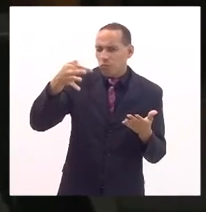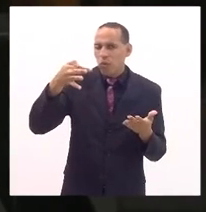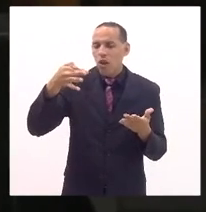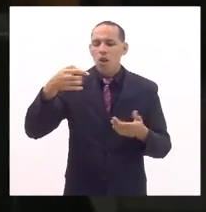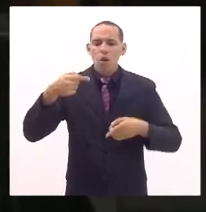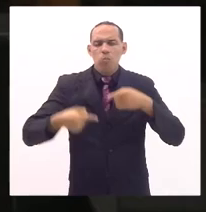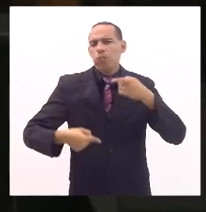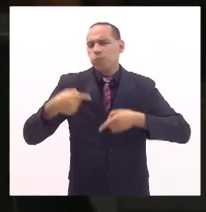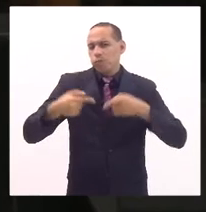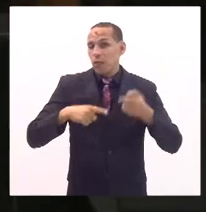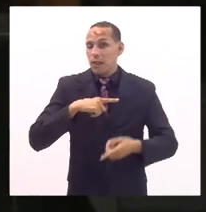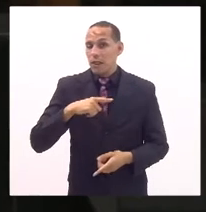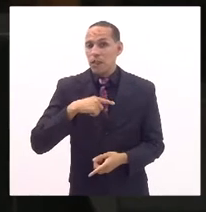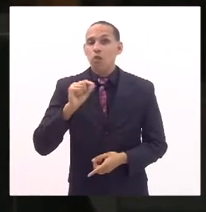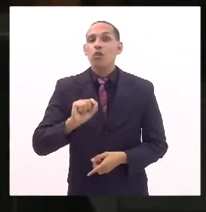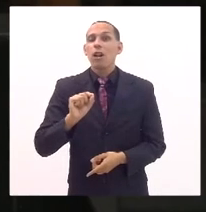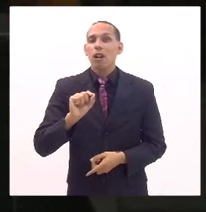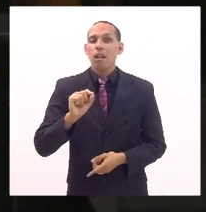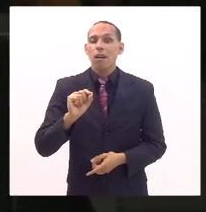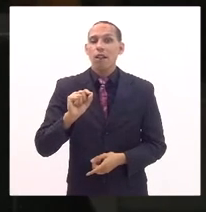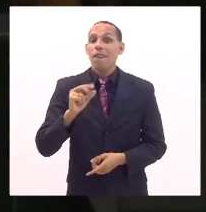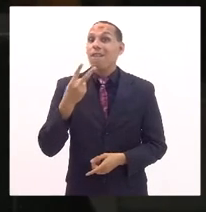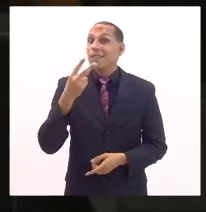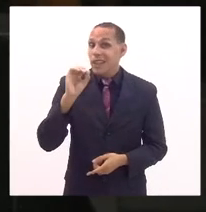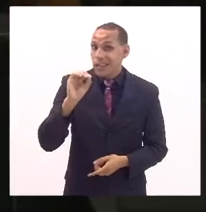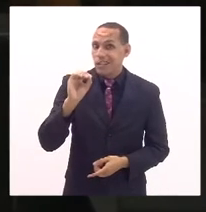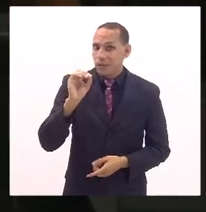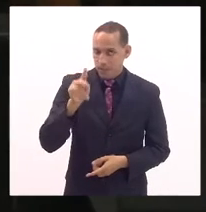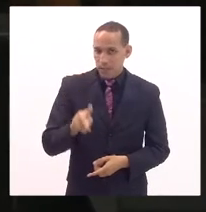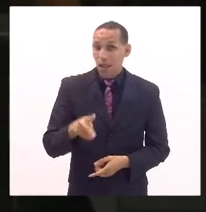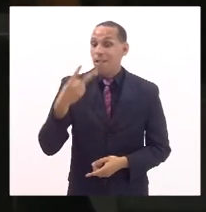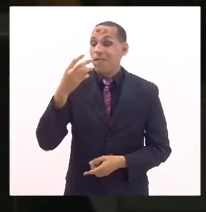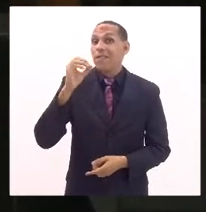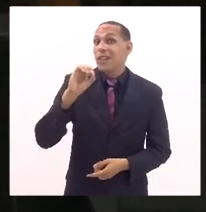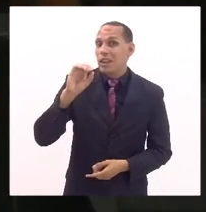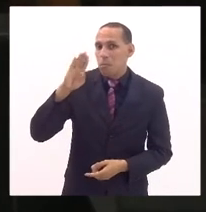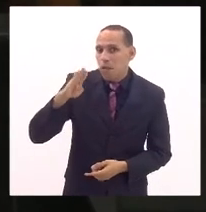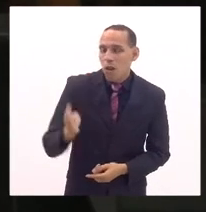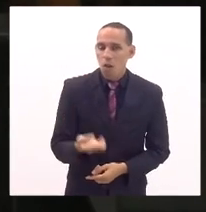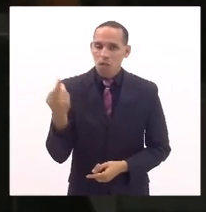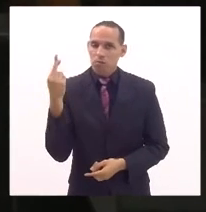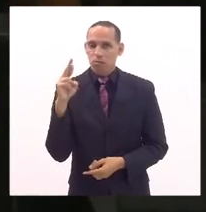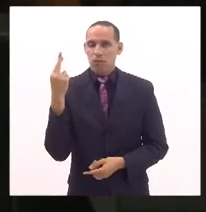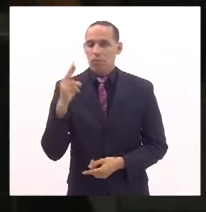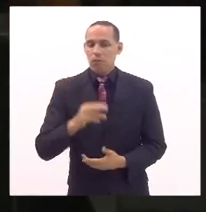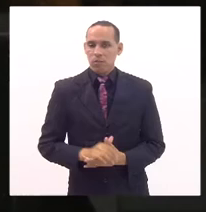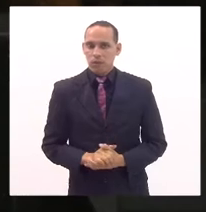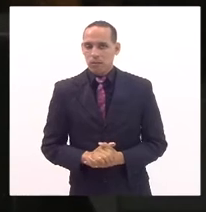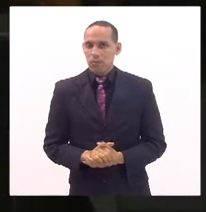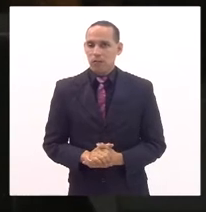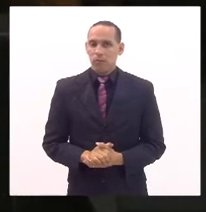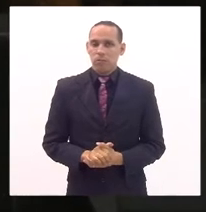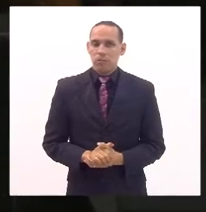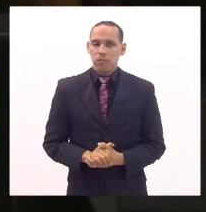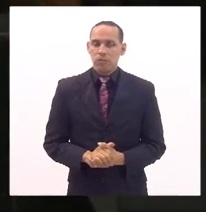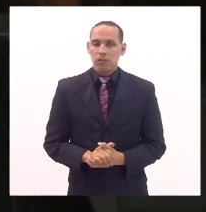de disputa as próximas 2020 seu presente bilhões de reais